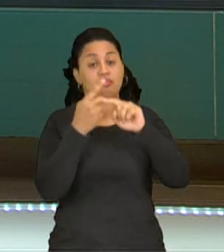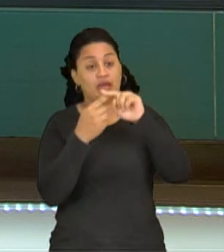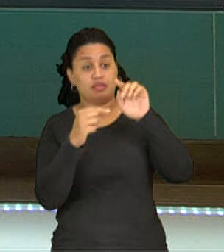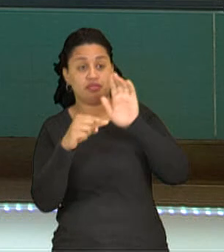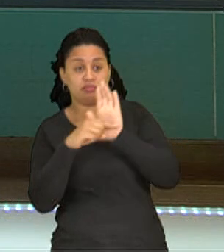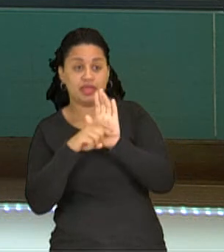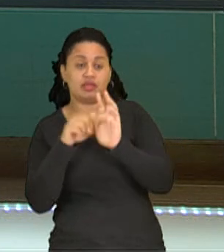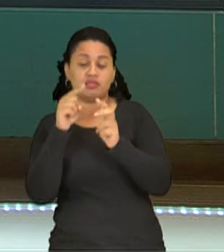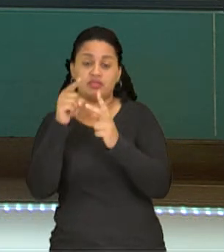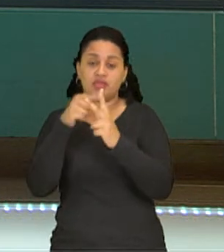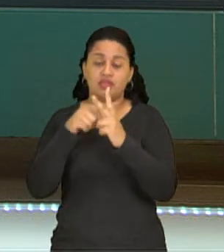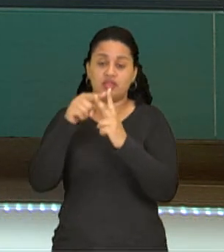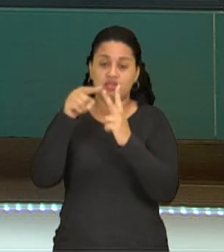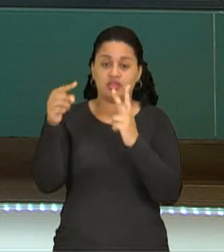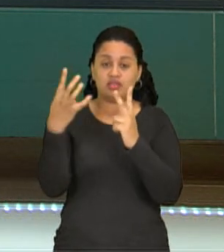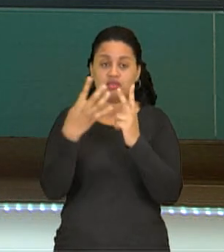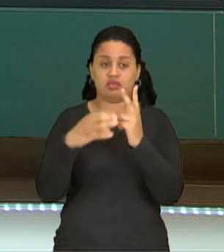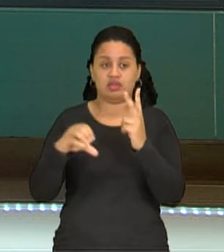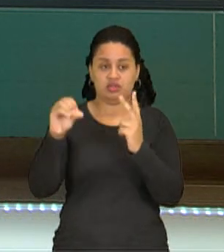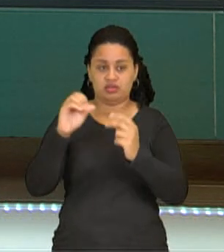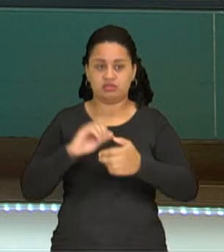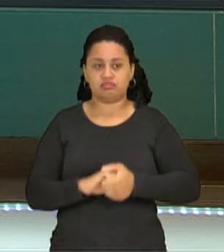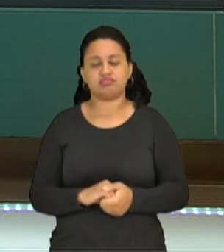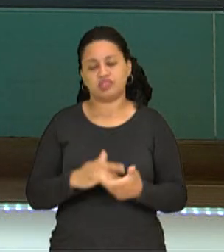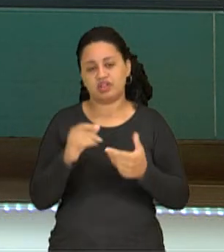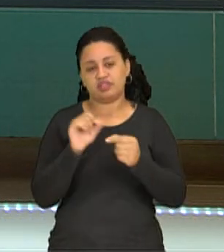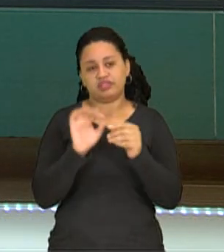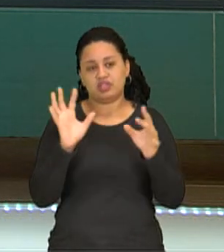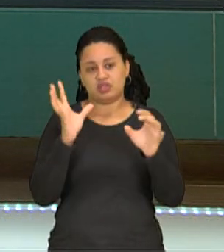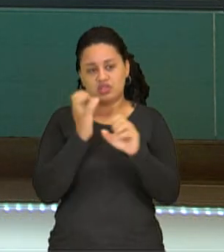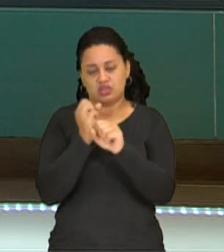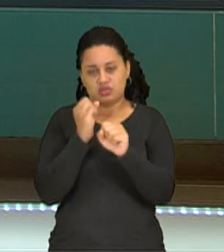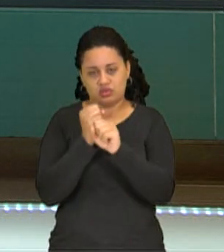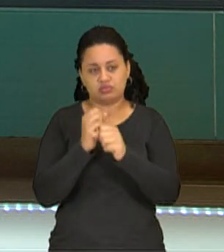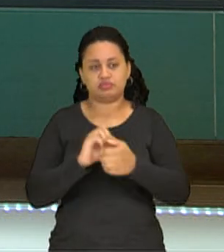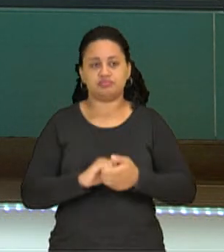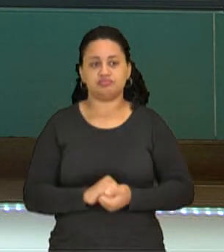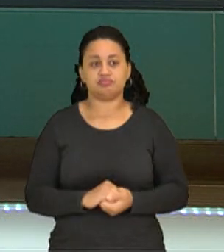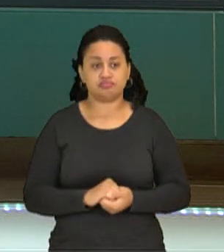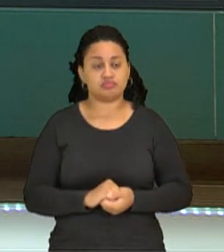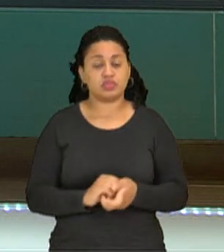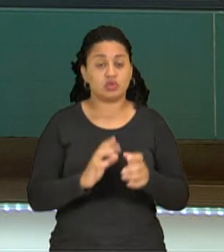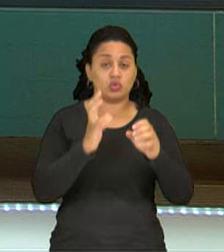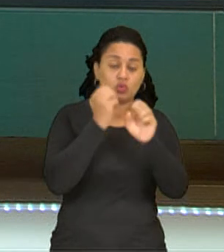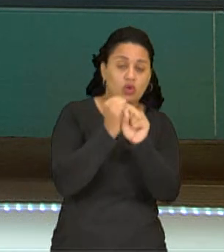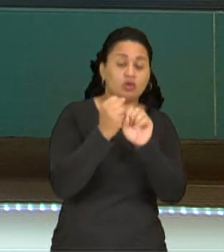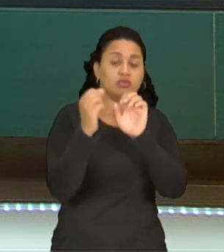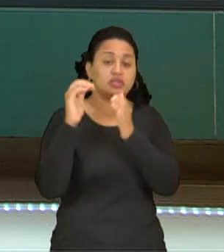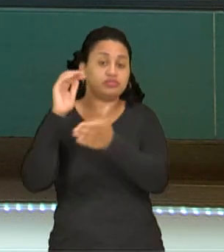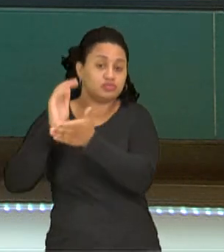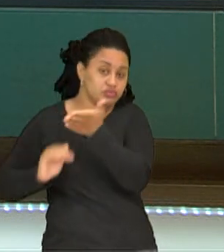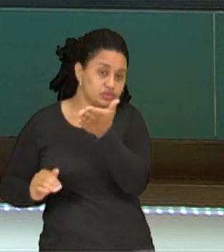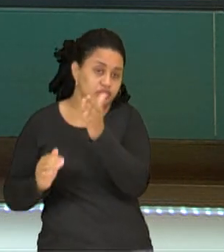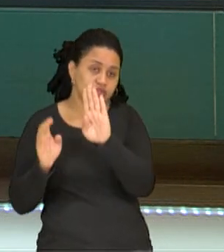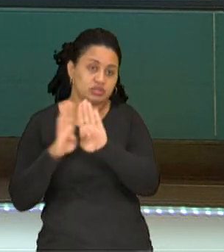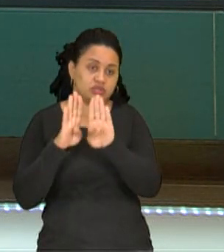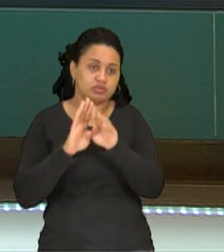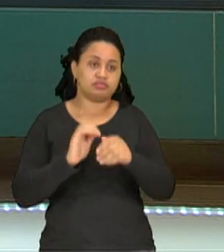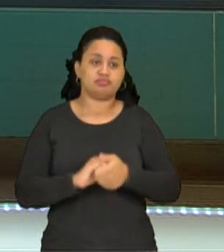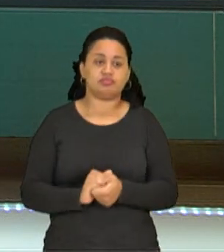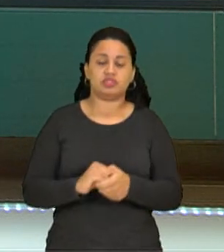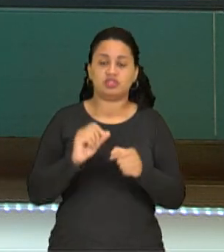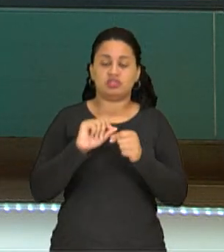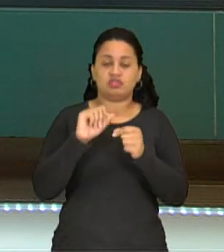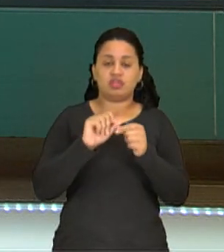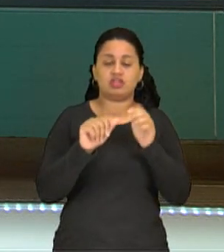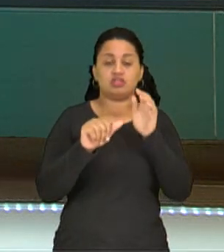sobre 2. Agora a gente tem que fazer aquela soma, né? O valor somado e o subtraído aqui. Fazendo o primeiro aqui,